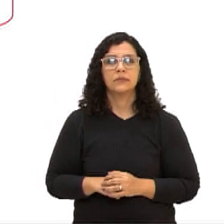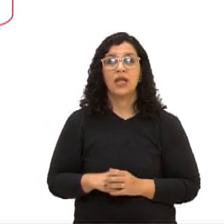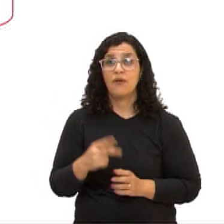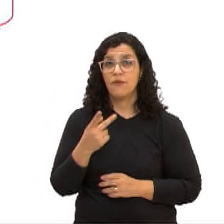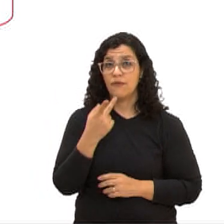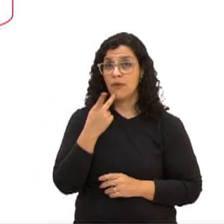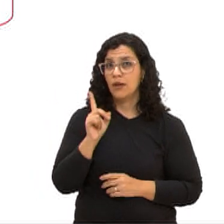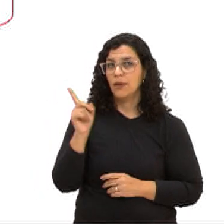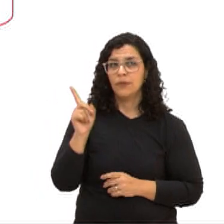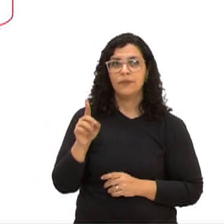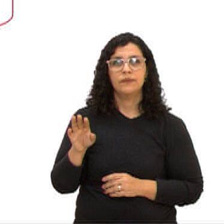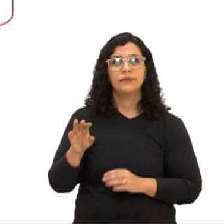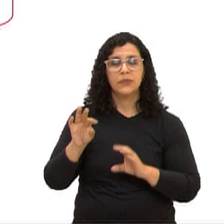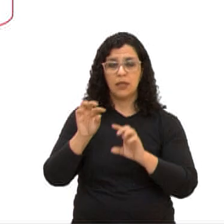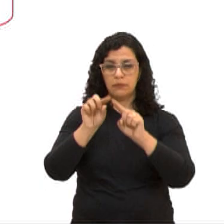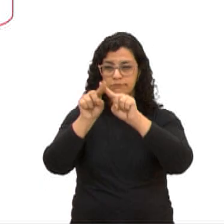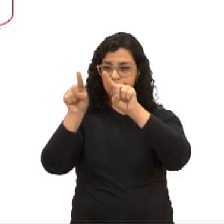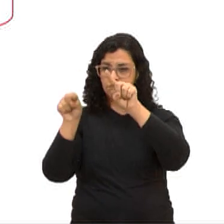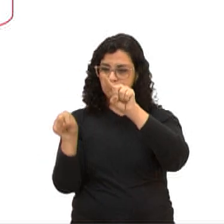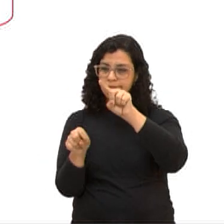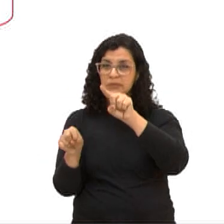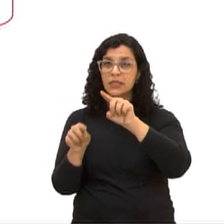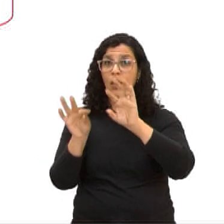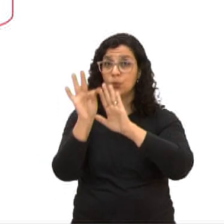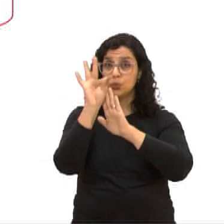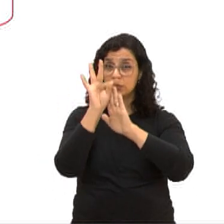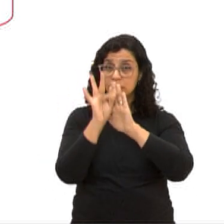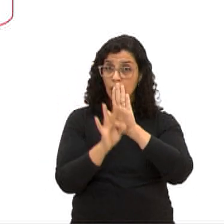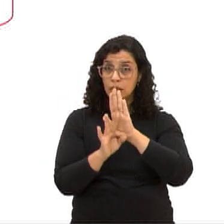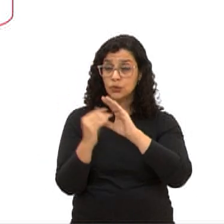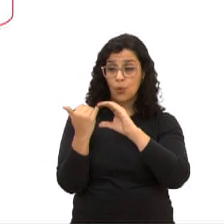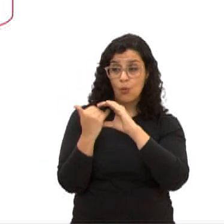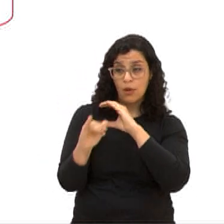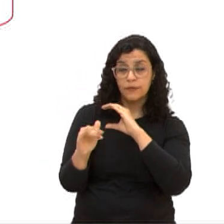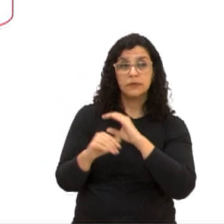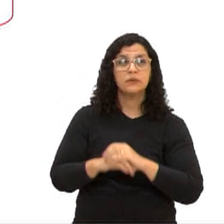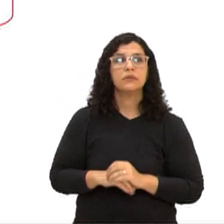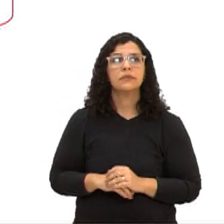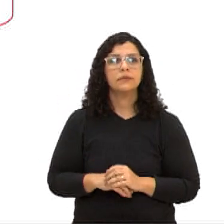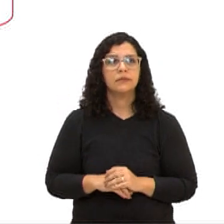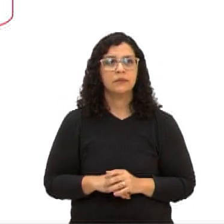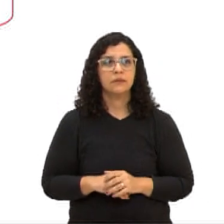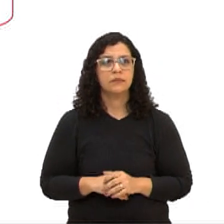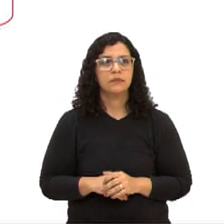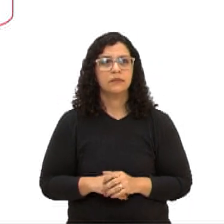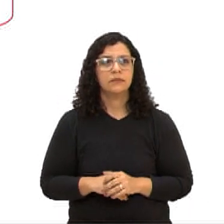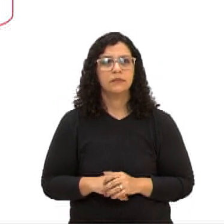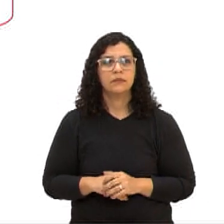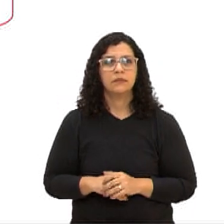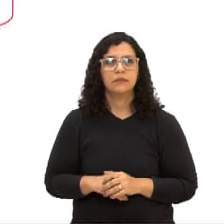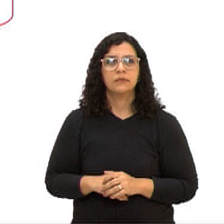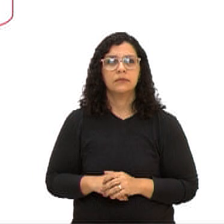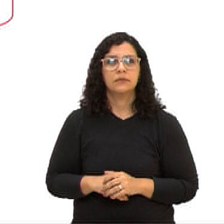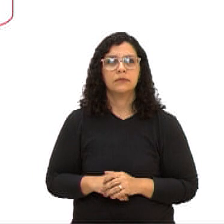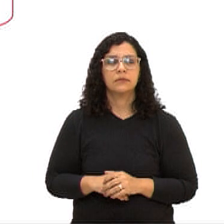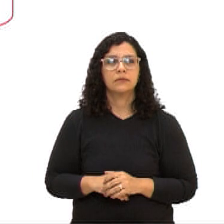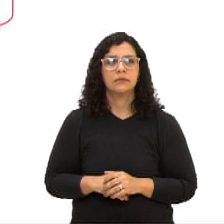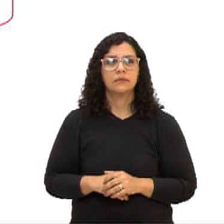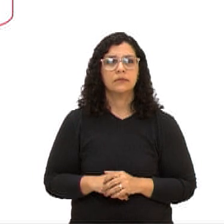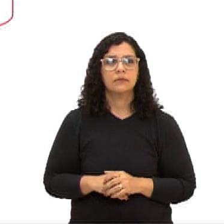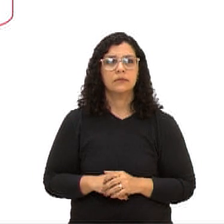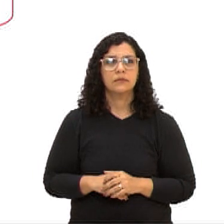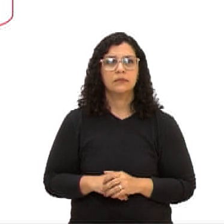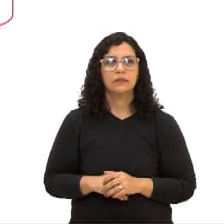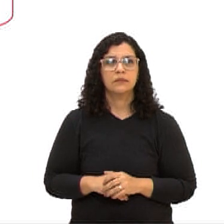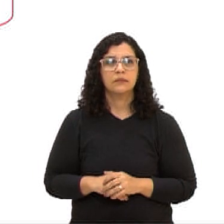amiga. El mensaje, te dejé el almuerzo en la nevera. Solo tú